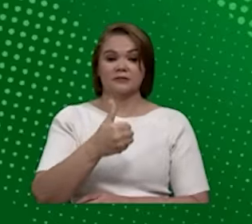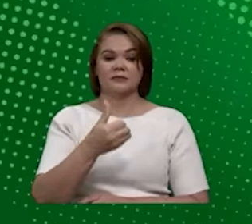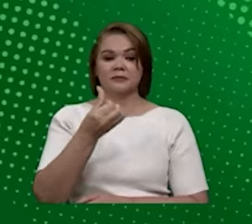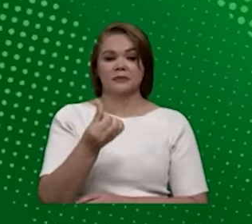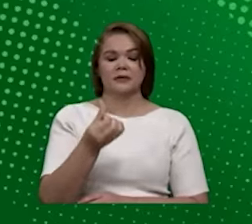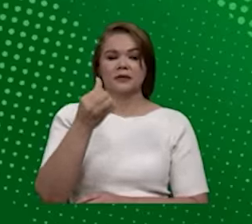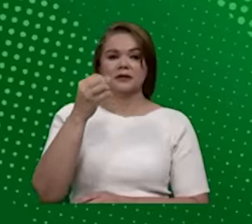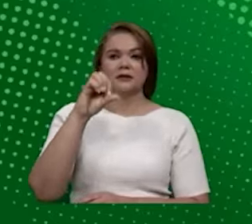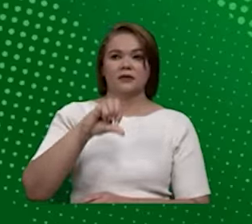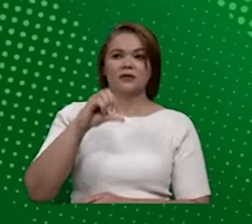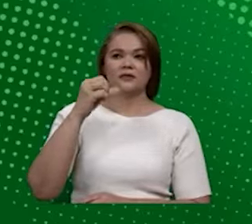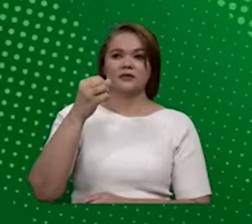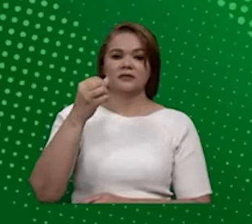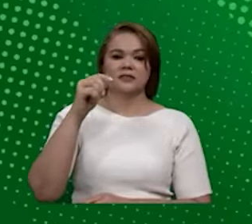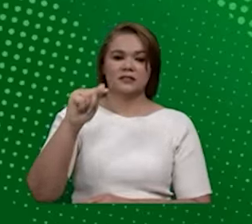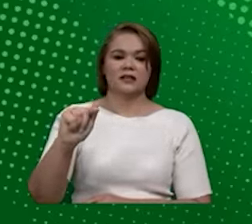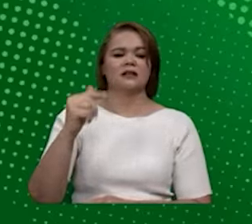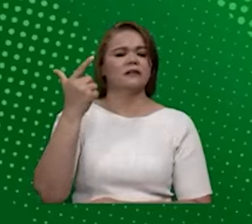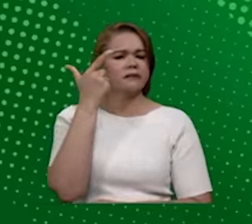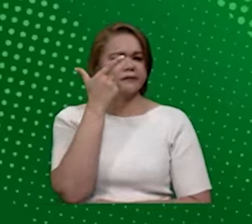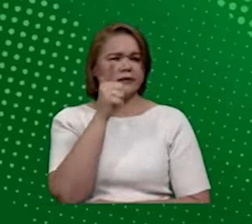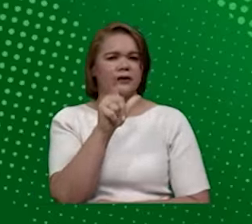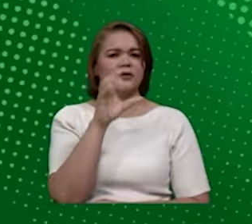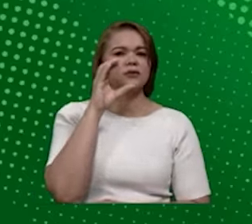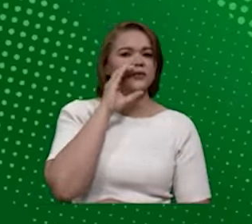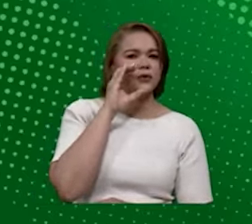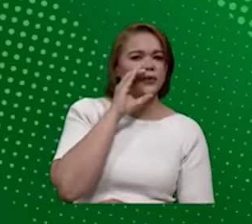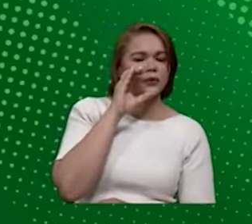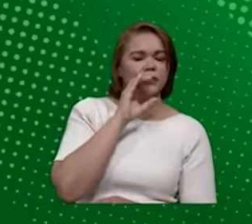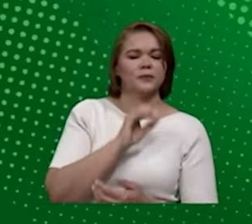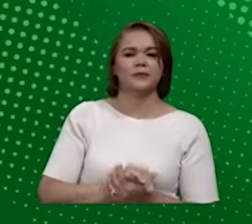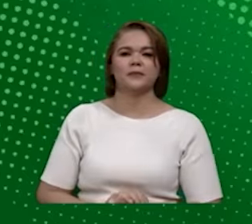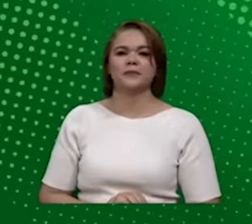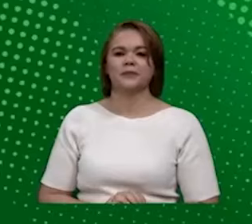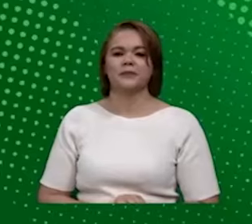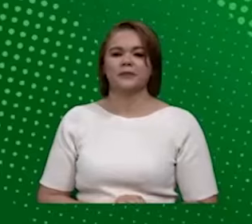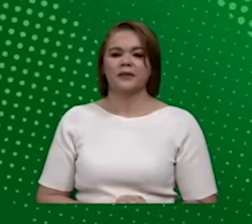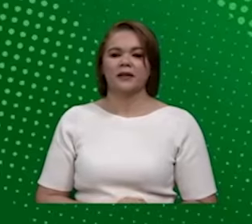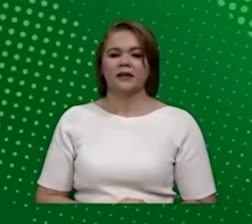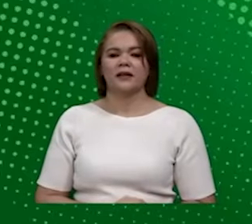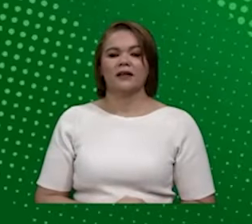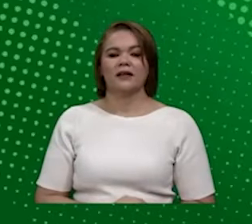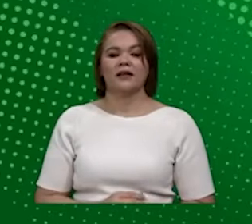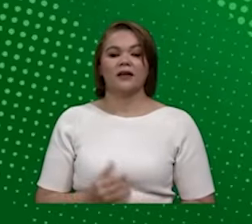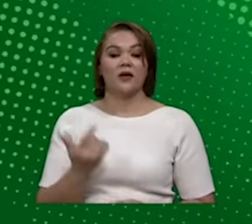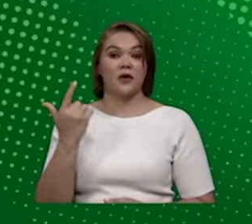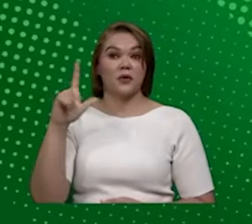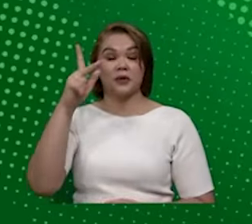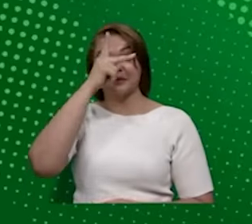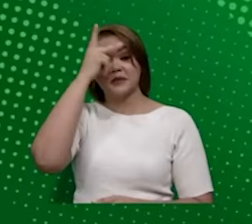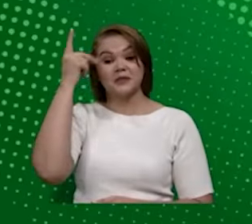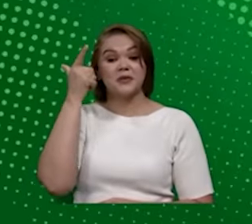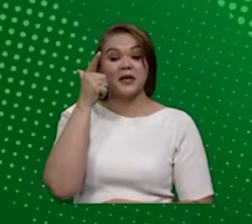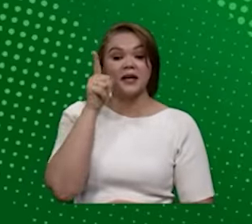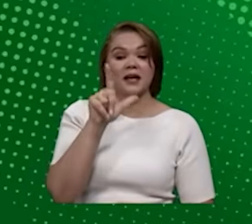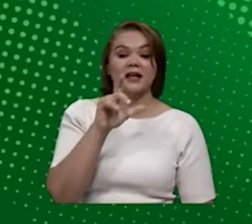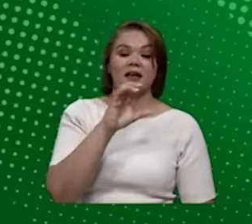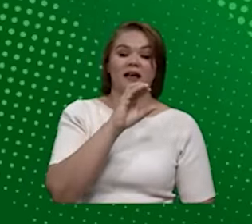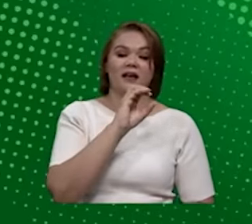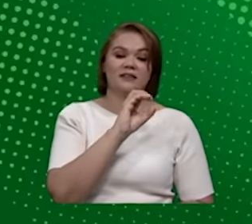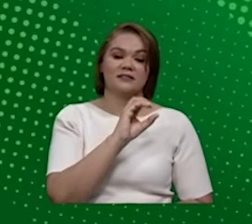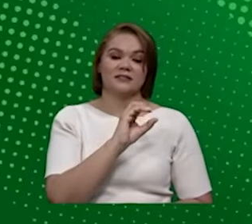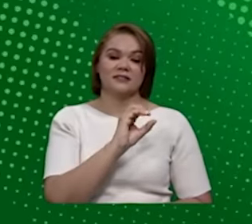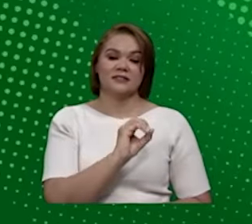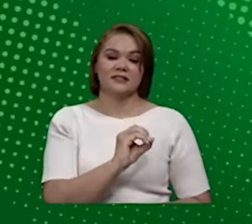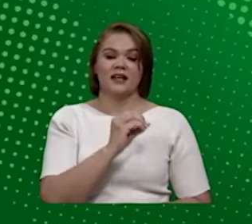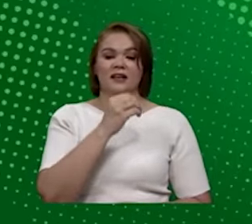contemplado com Benezinho, regional Socorro, Jaque. Olha aí, quem será que vai levar aqui 14º prêmio